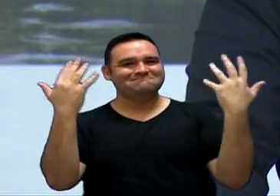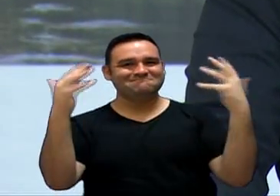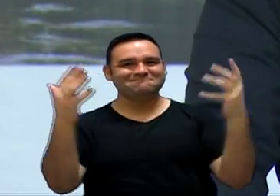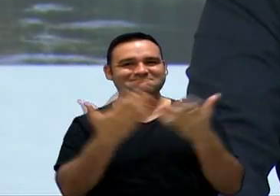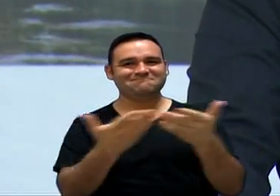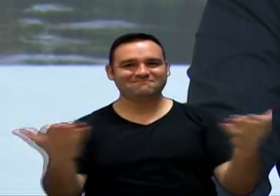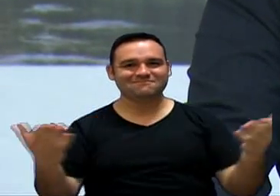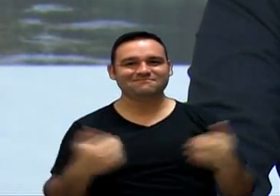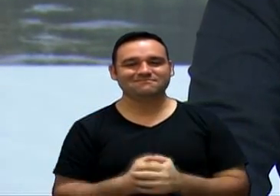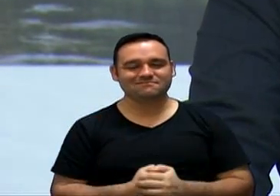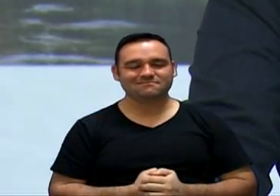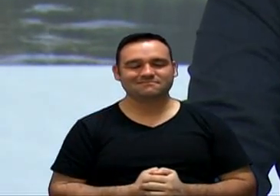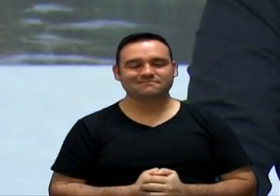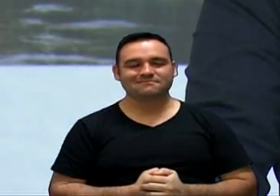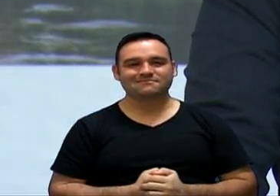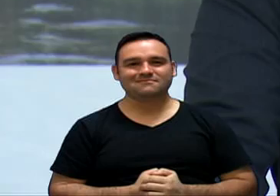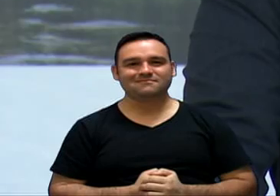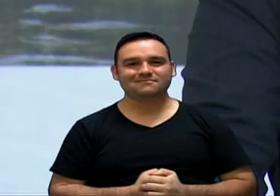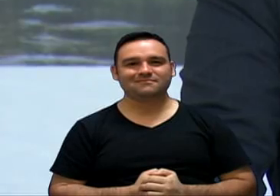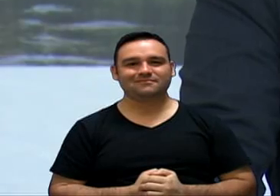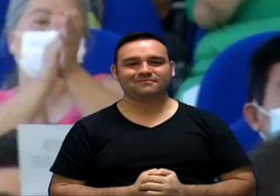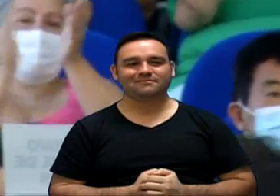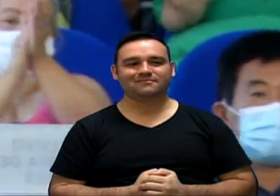Parabenizar vocês.